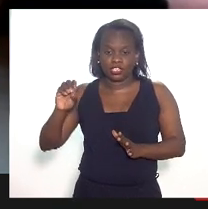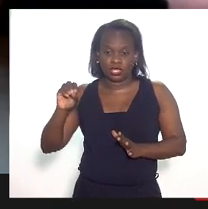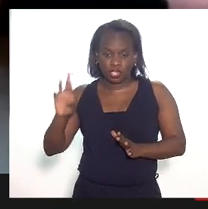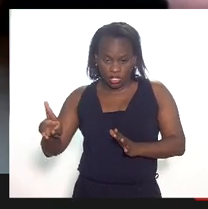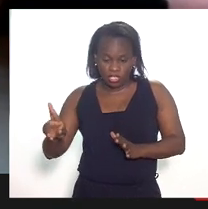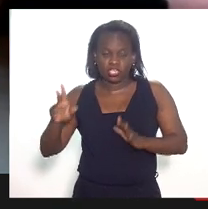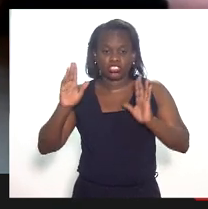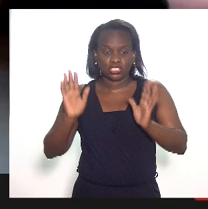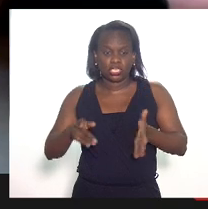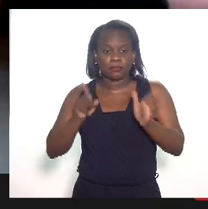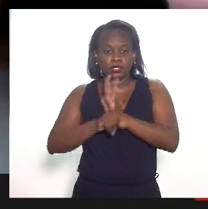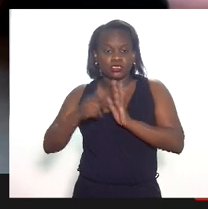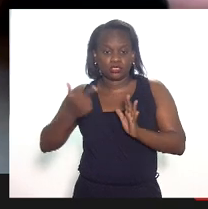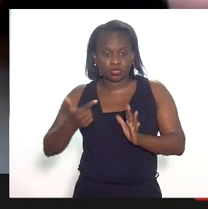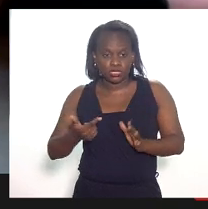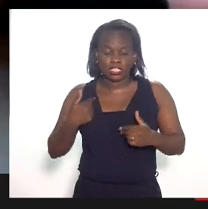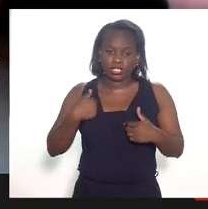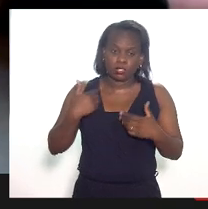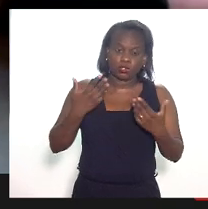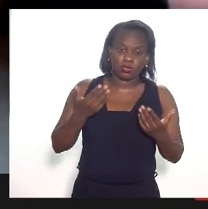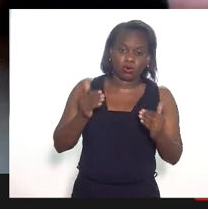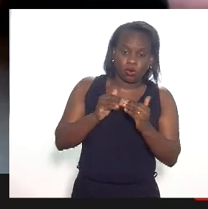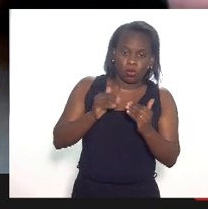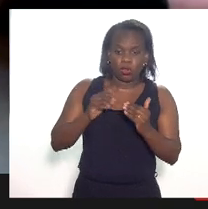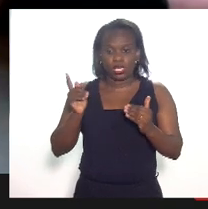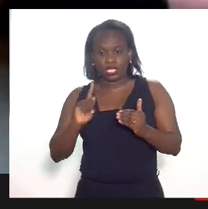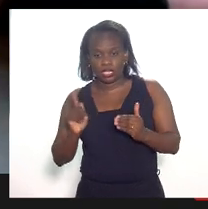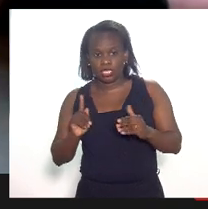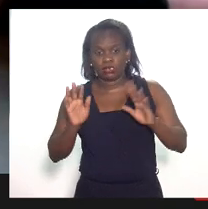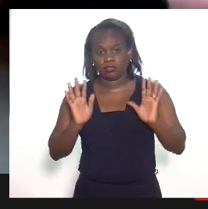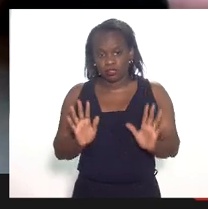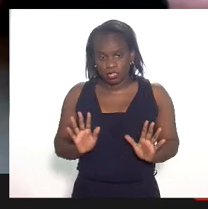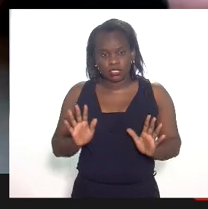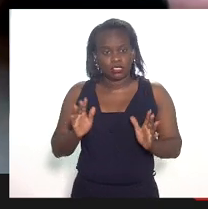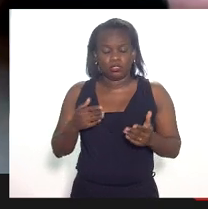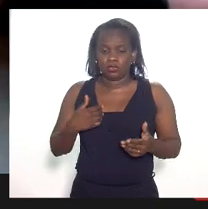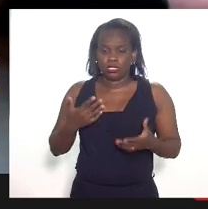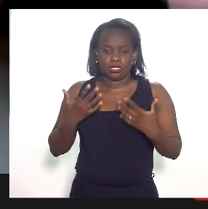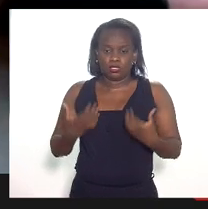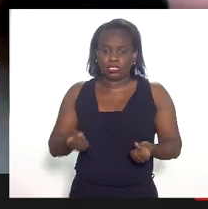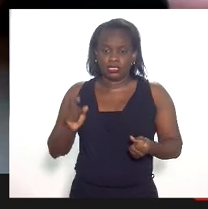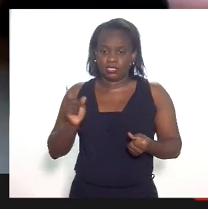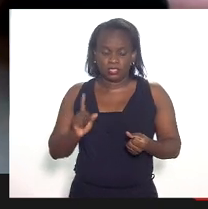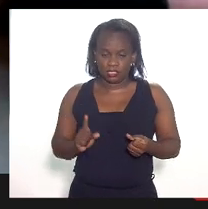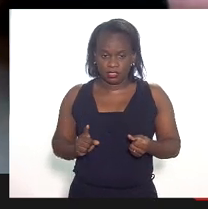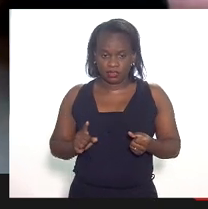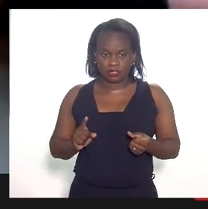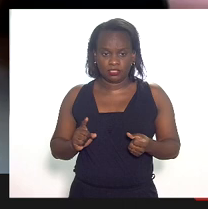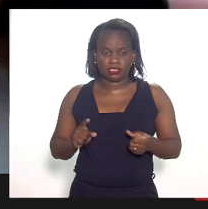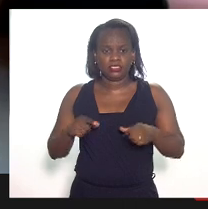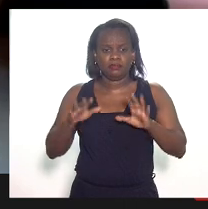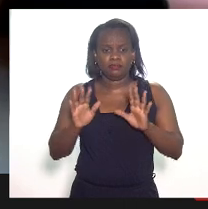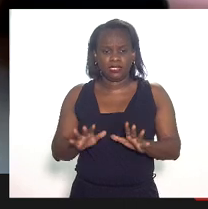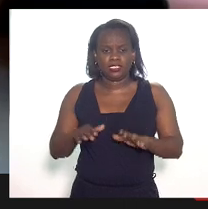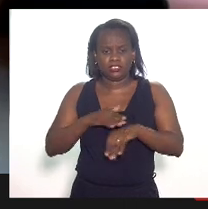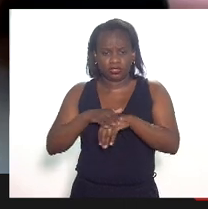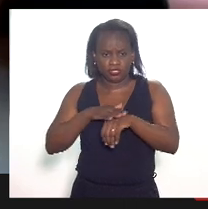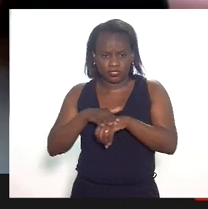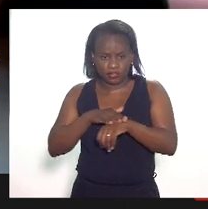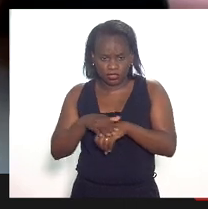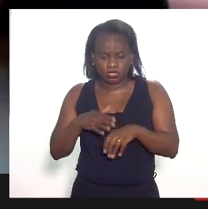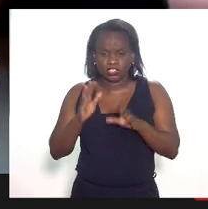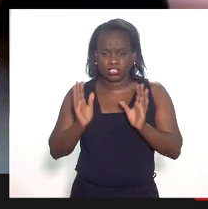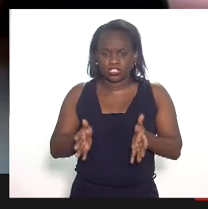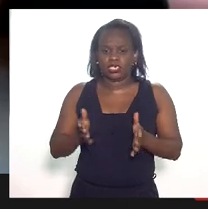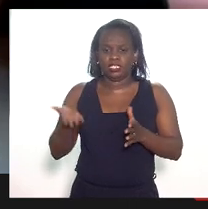colocando a segunda pergunta, se eu sou a favor ou não sobre a estadualização, eu sou contra a estadualização. Nós